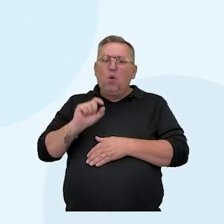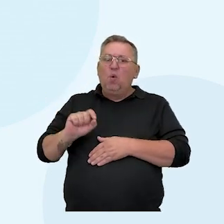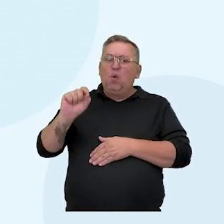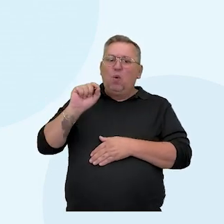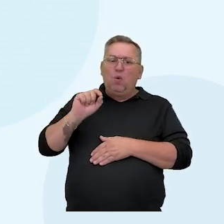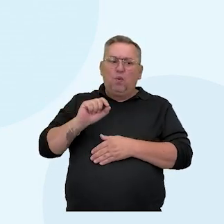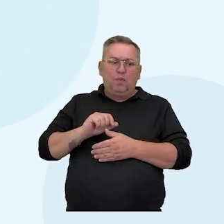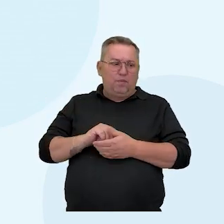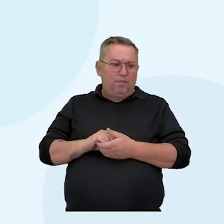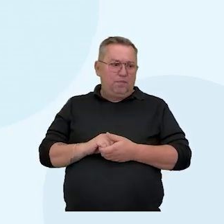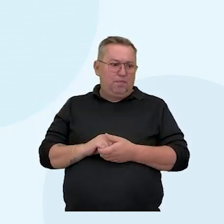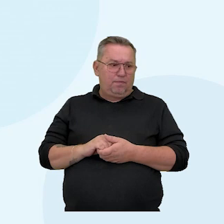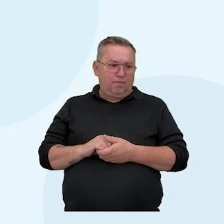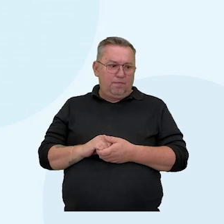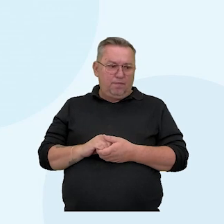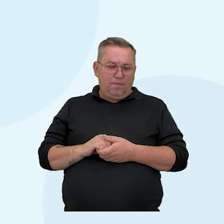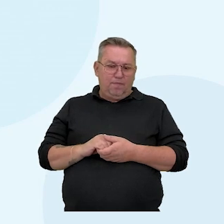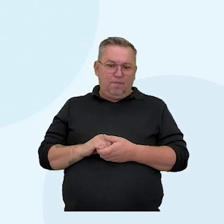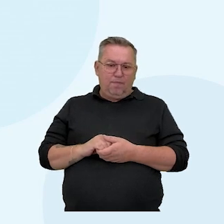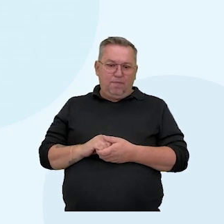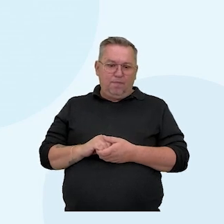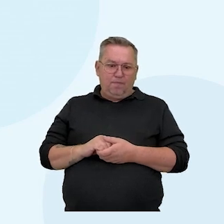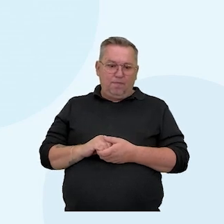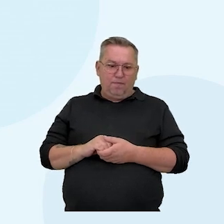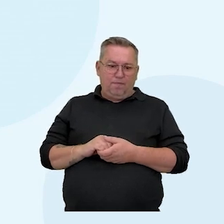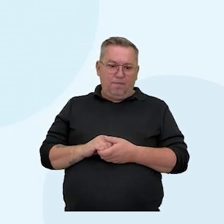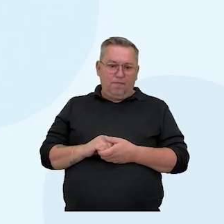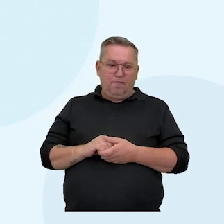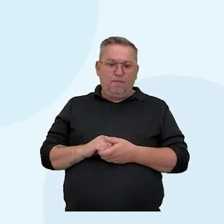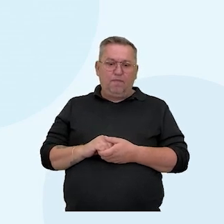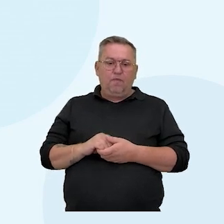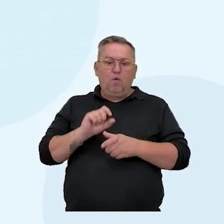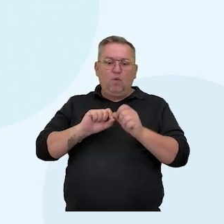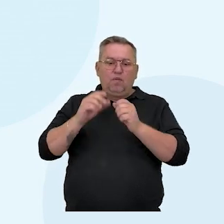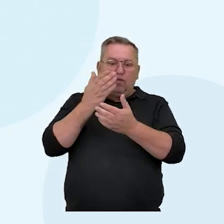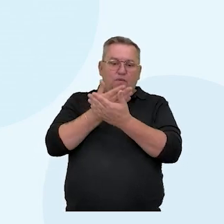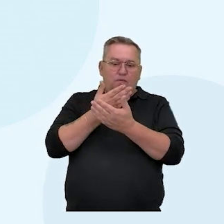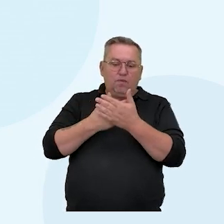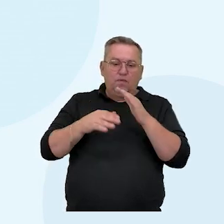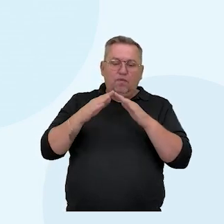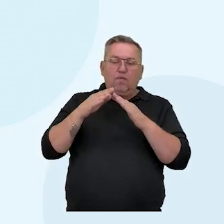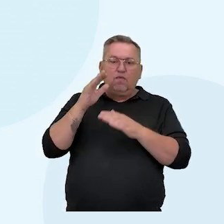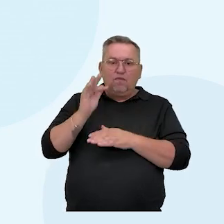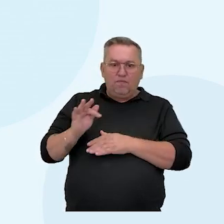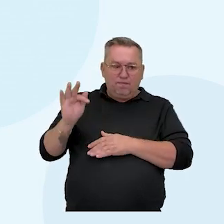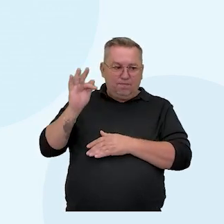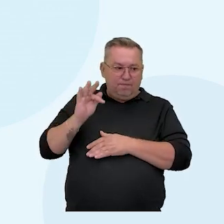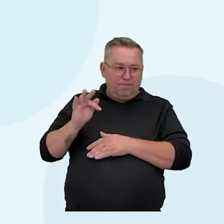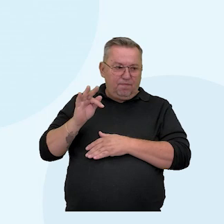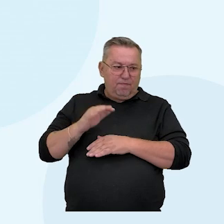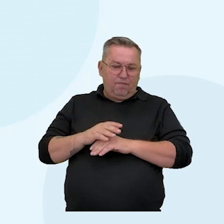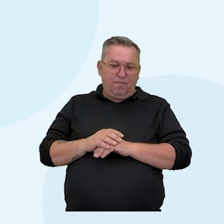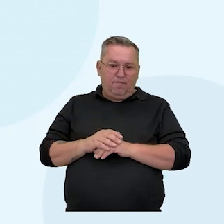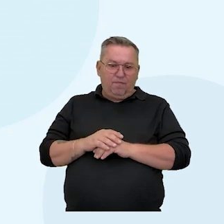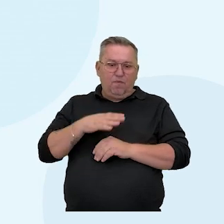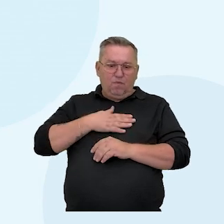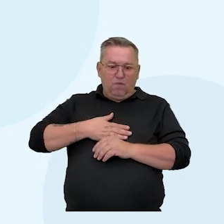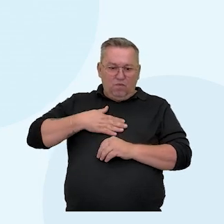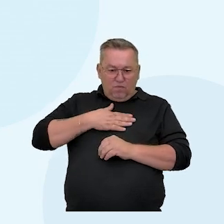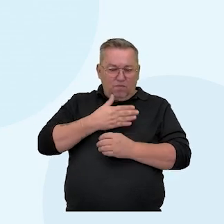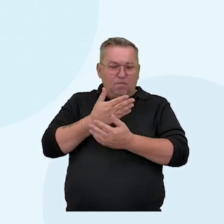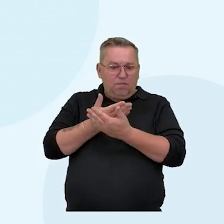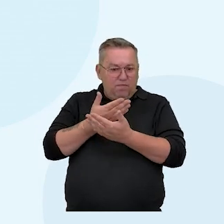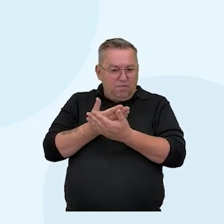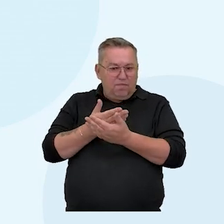did you want to be when you were a child? What did you study in college? Que você estudou na faculdade. Então, study, estudar.